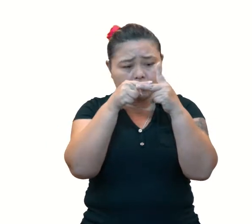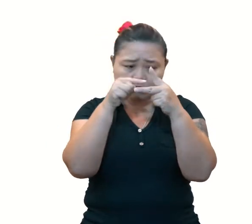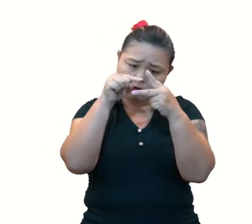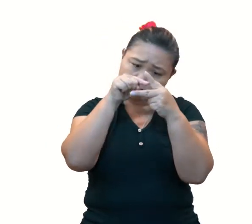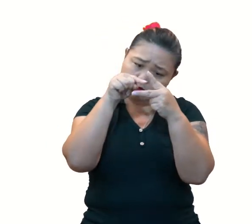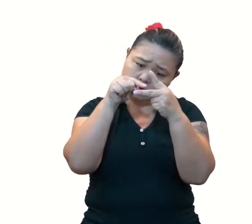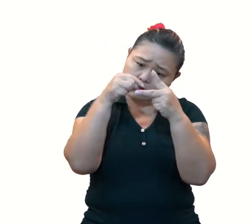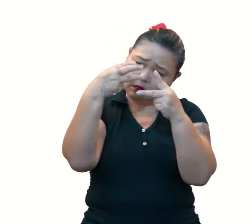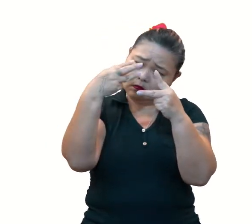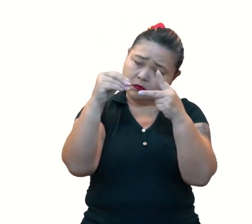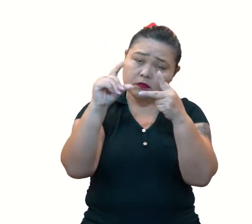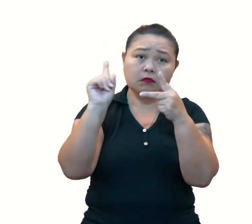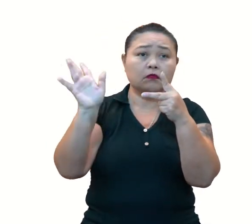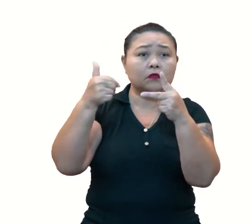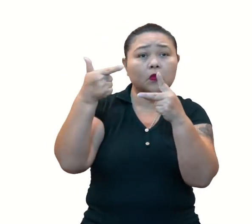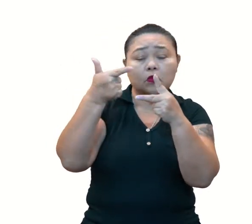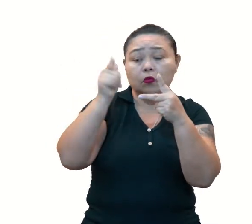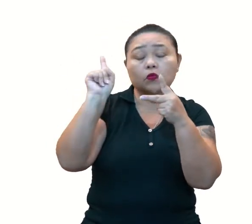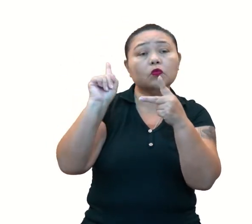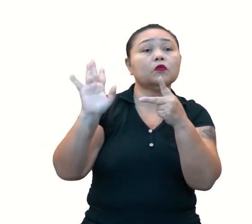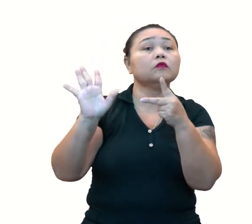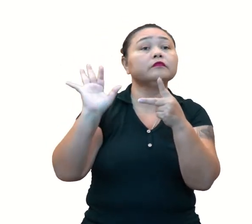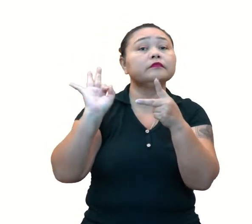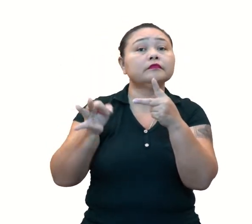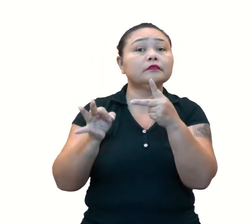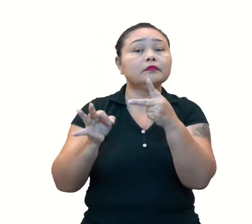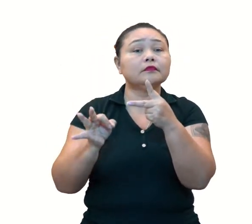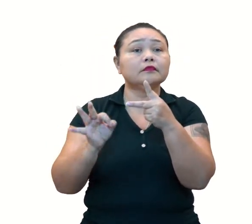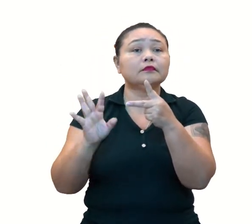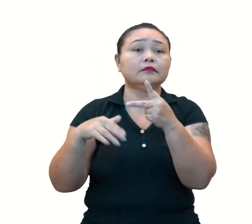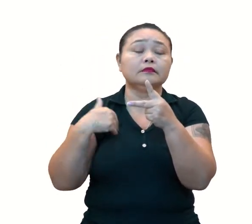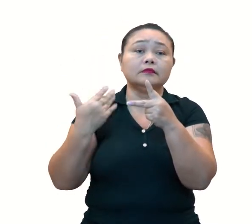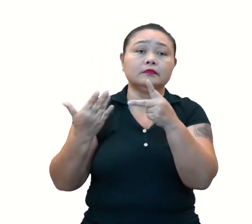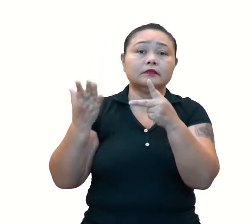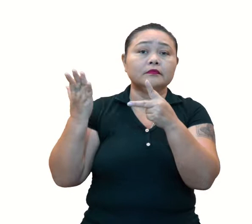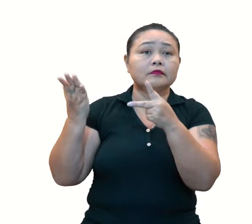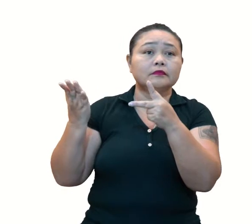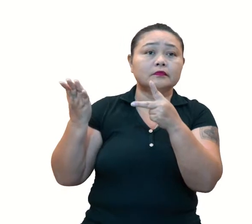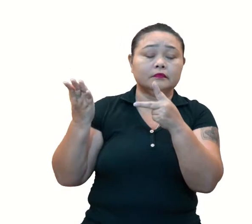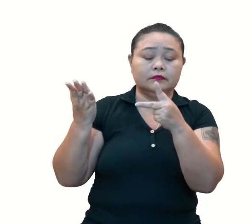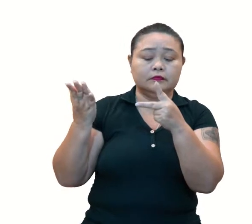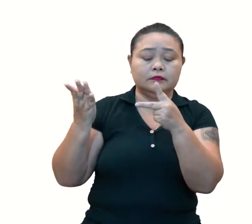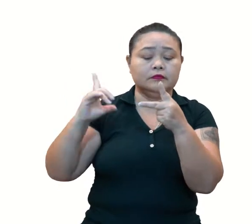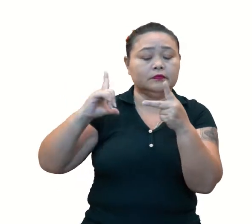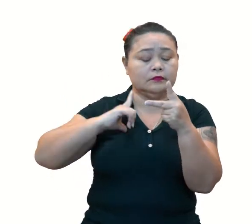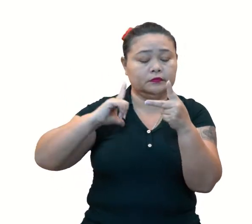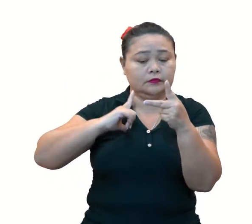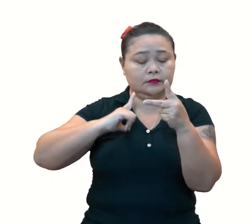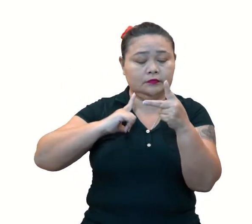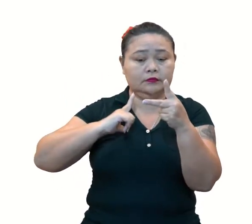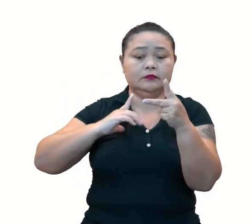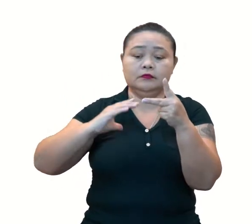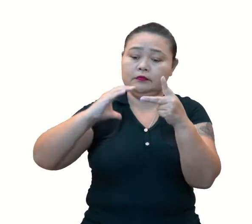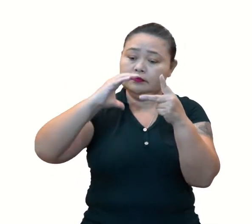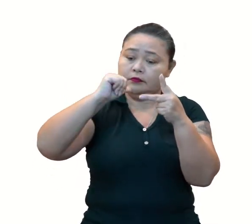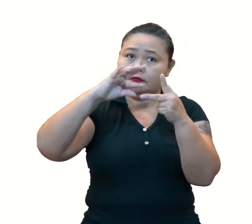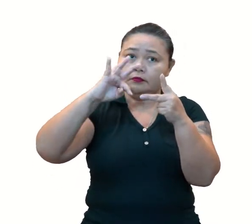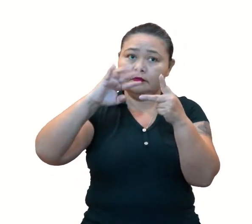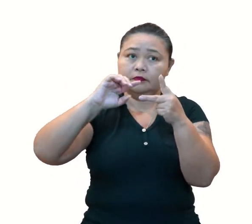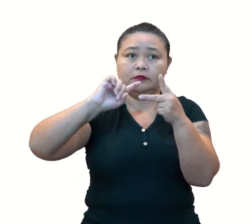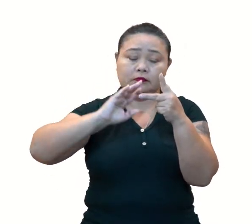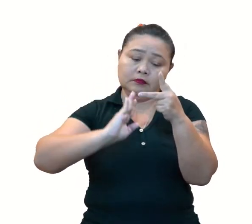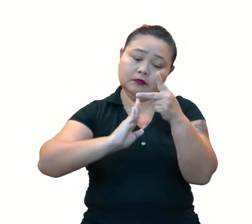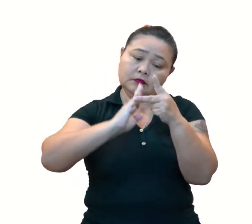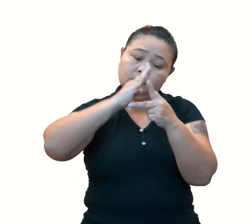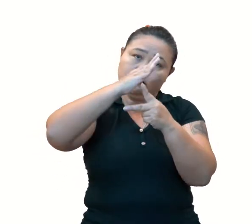querendo essa outra dimensão? Isso. Certo? Então, eu fiquei aí com o quê? Eu tenho o cateto oposto, né,